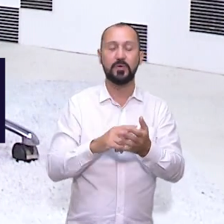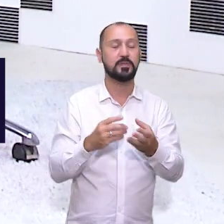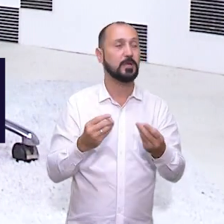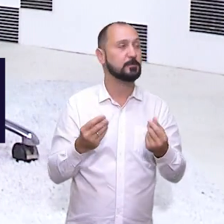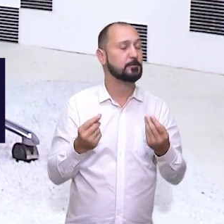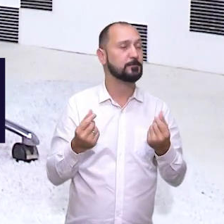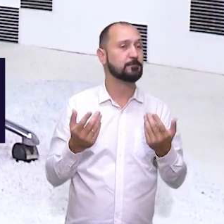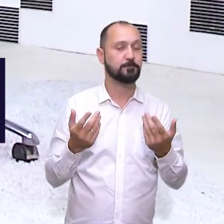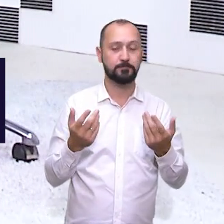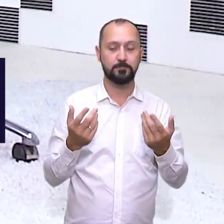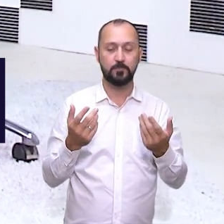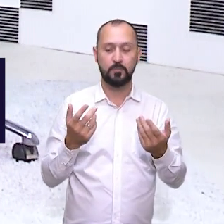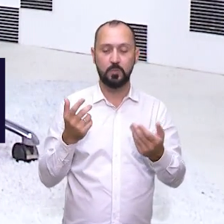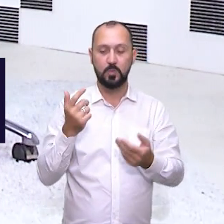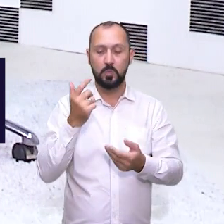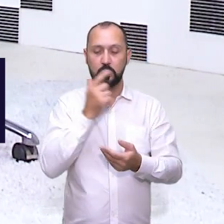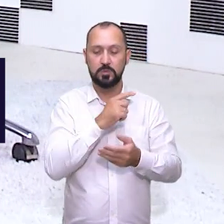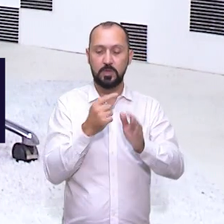efetivamente